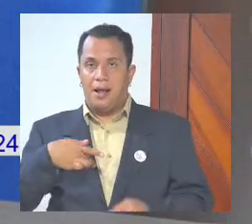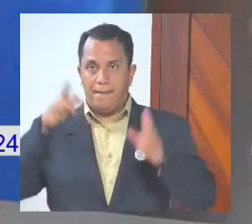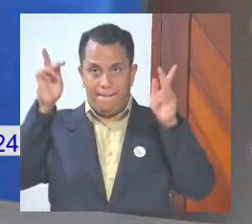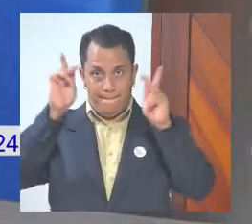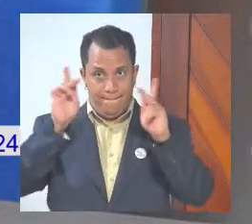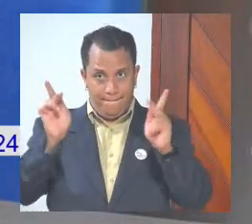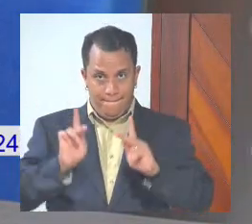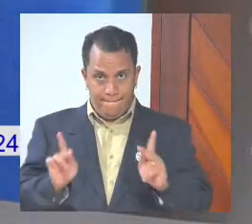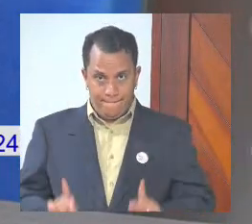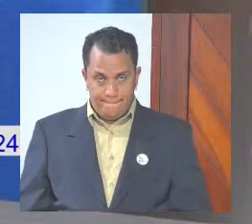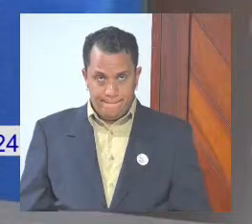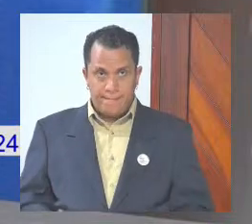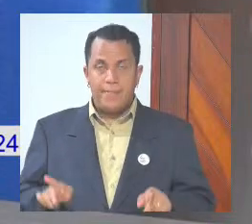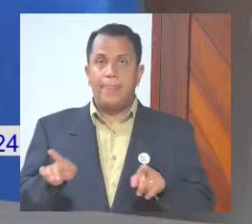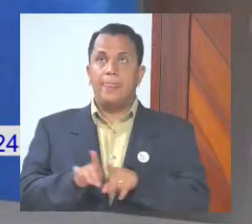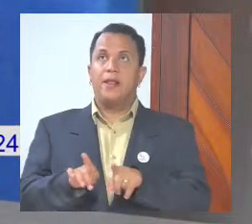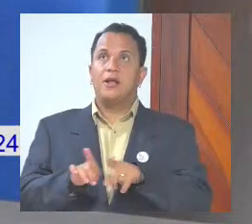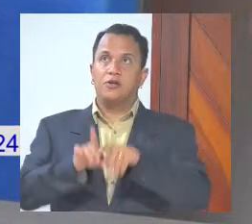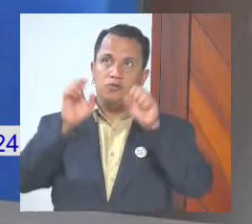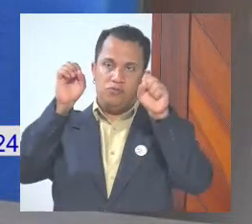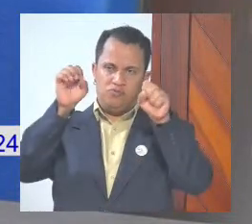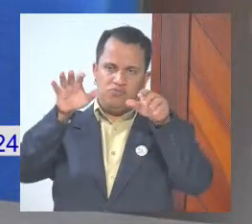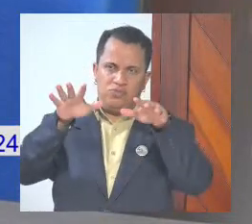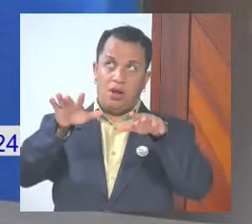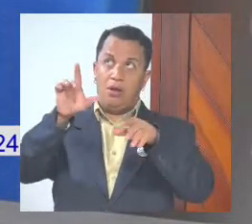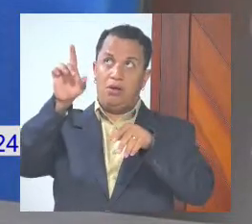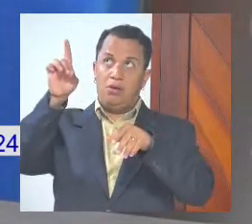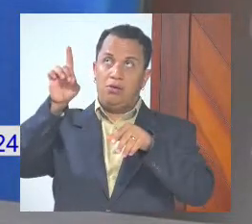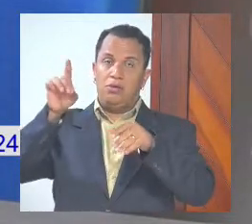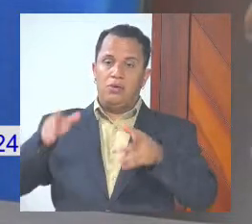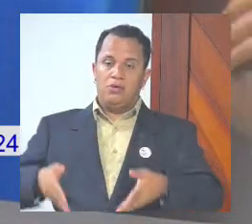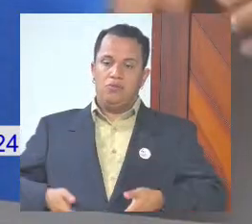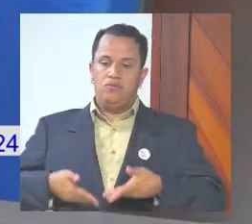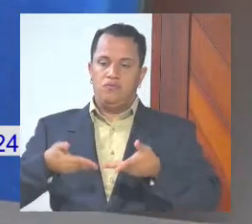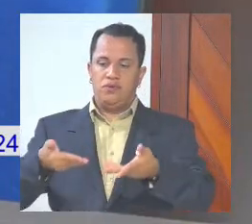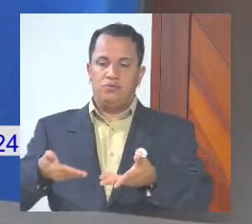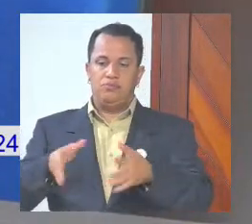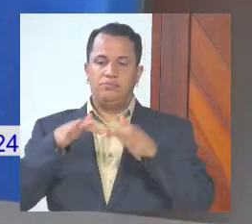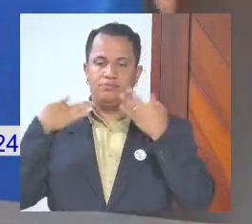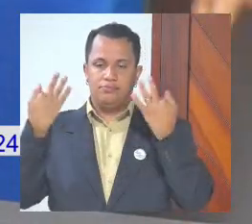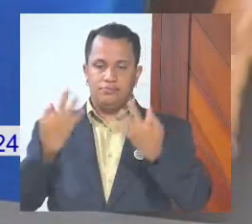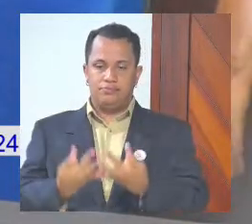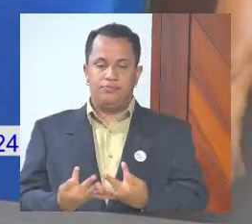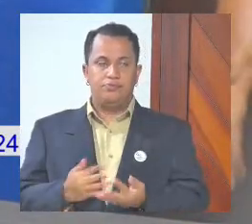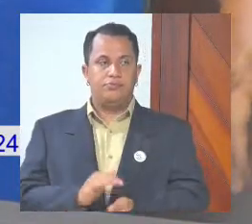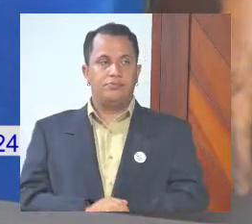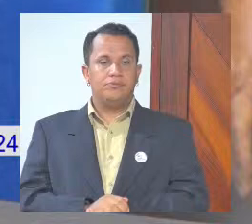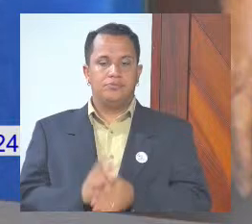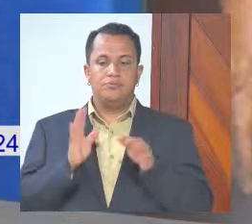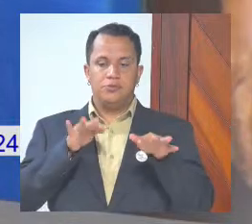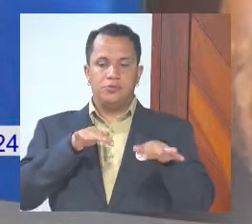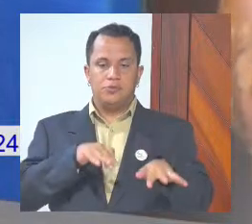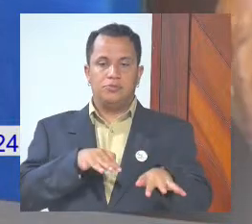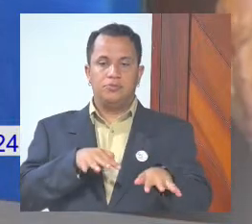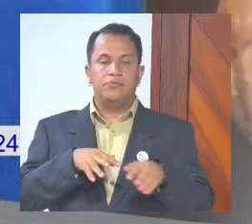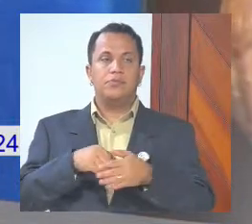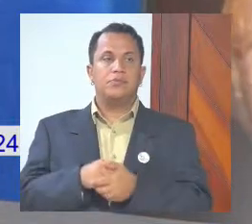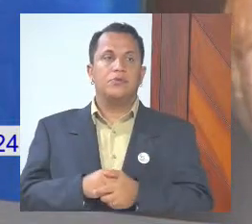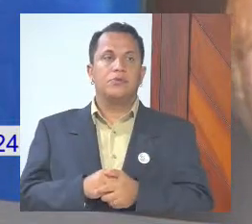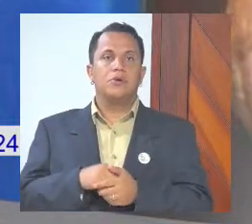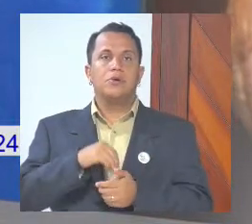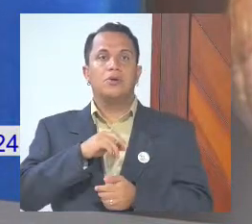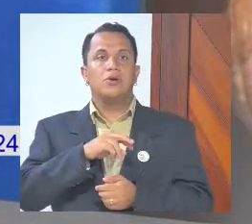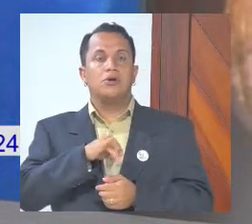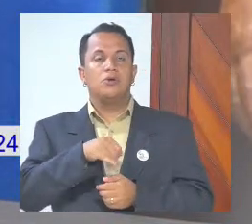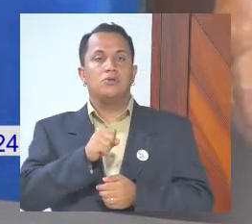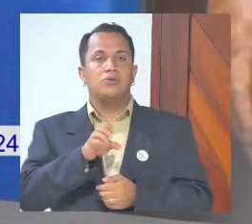paz e a proteção de Deus que se estenda a toda a sua estimada família. Plenário da Câmara Municipal,